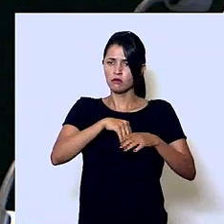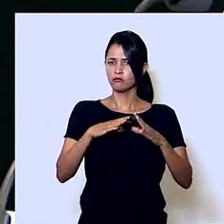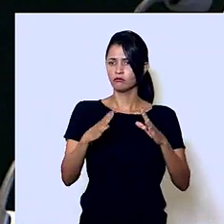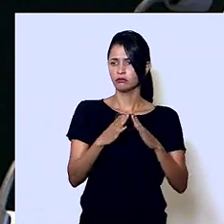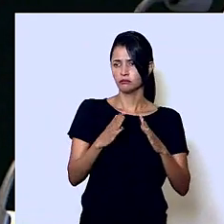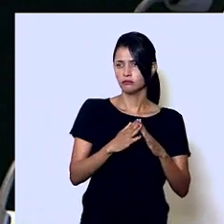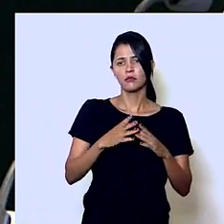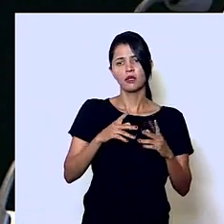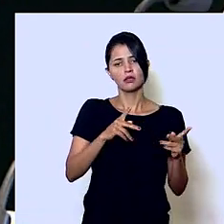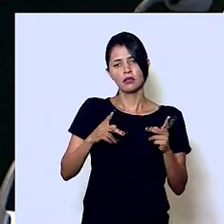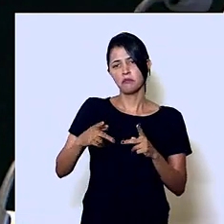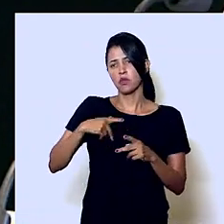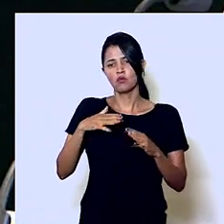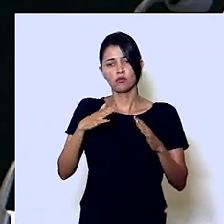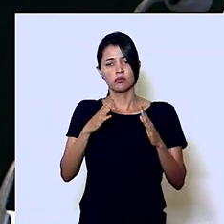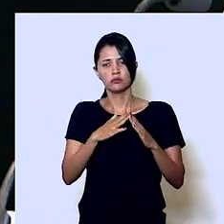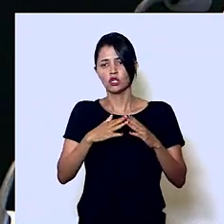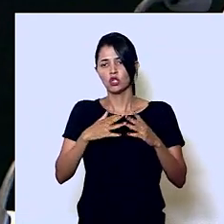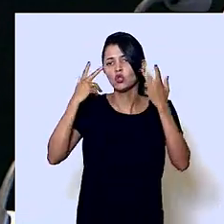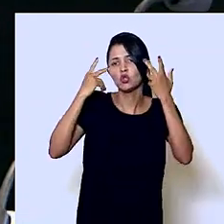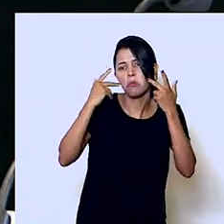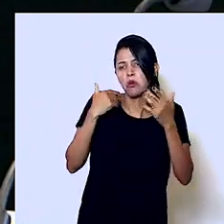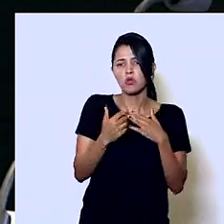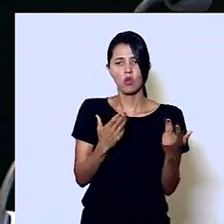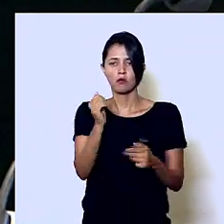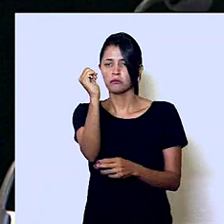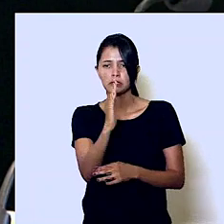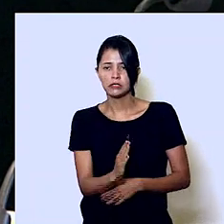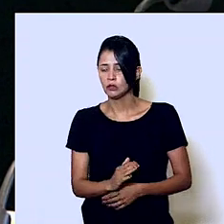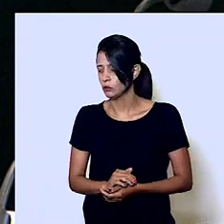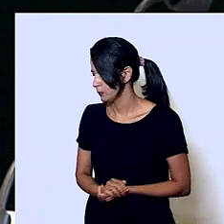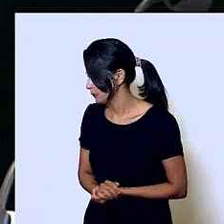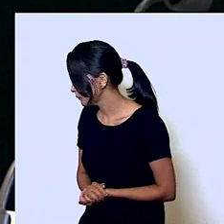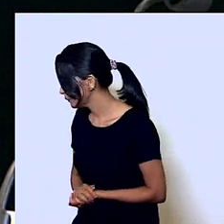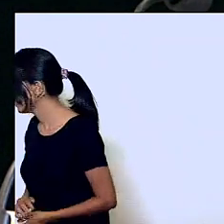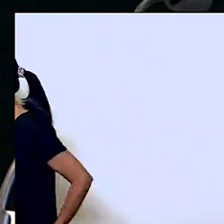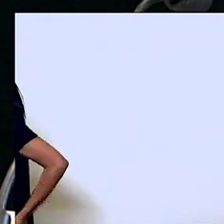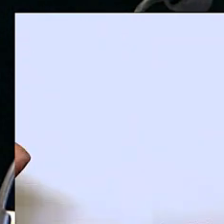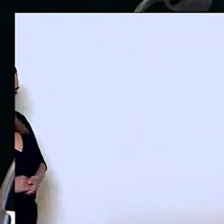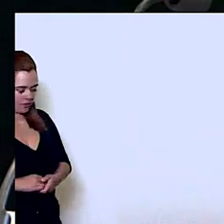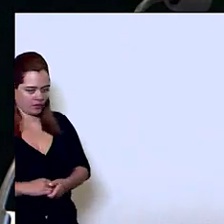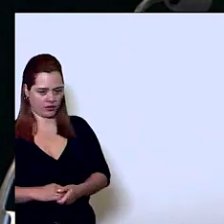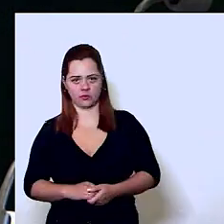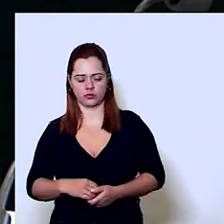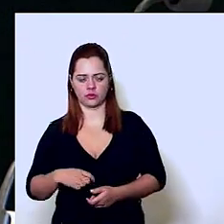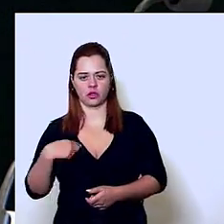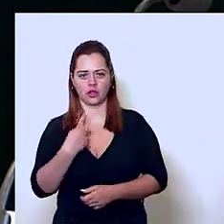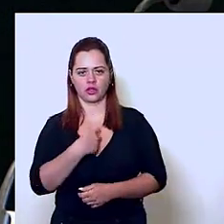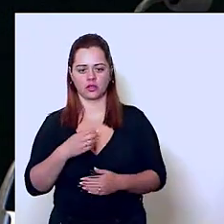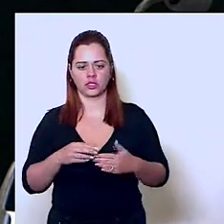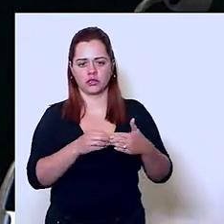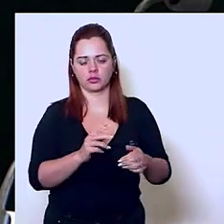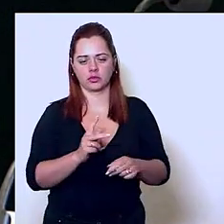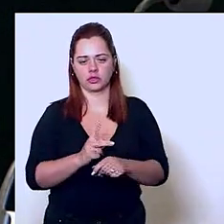ser uma casa em qualquer cidade brasileira. Nós levamos, como sempre, nossos presentes, livros sobre Itamaraty, ou o que seja, fotos